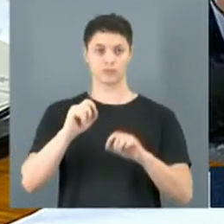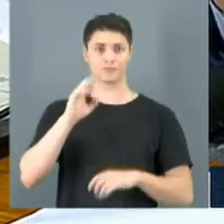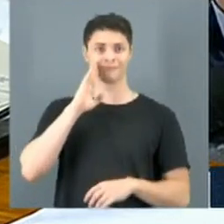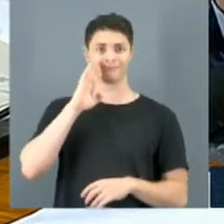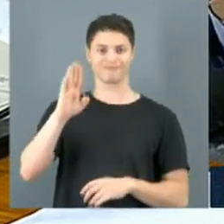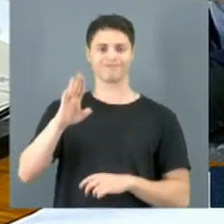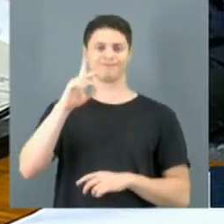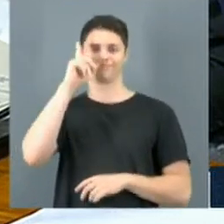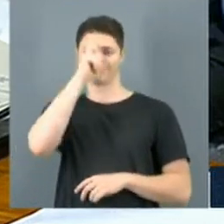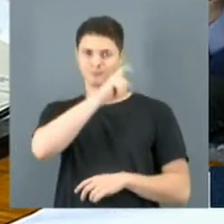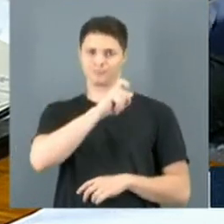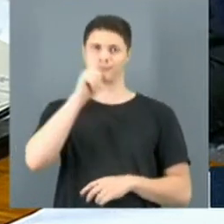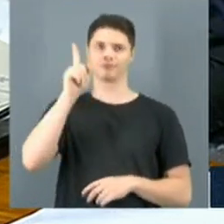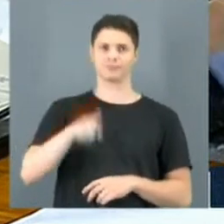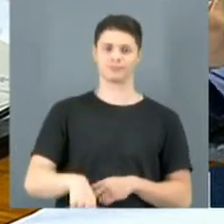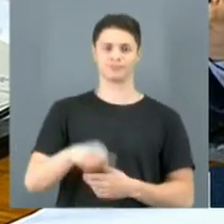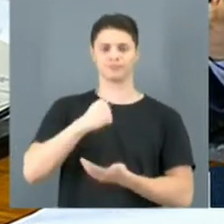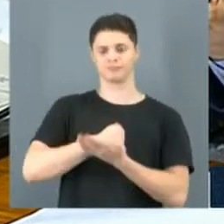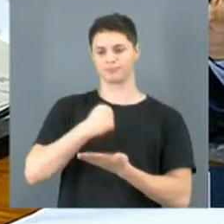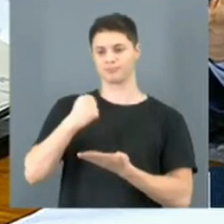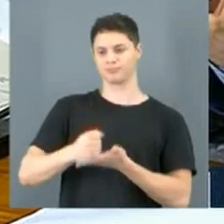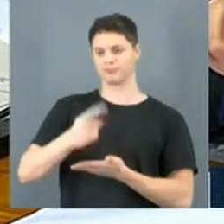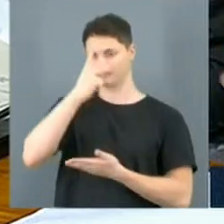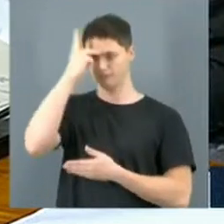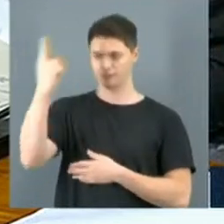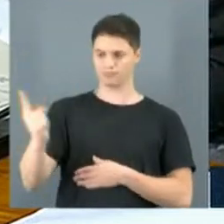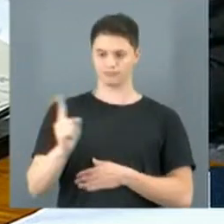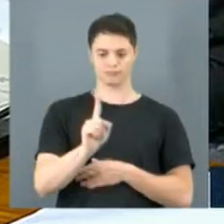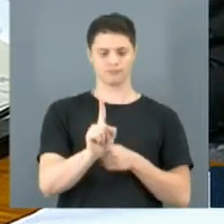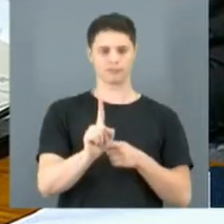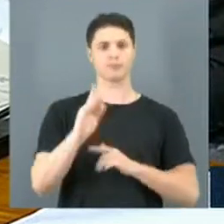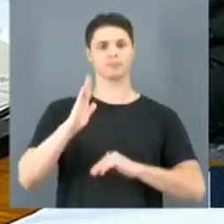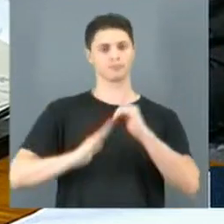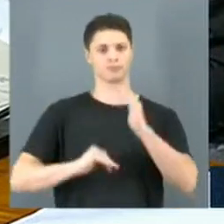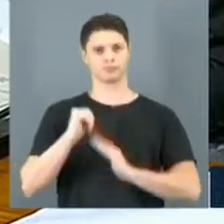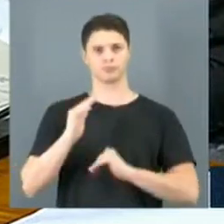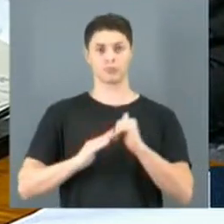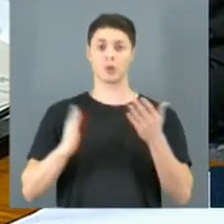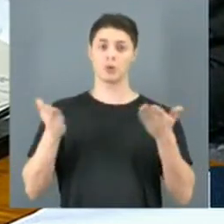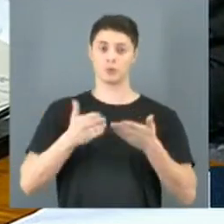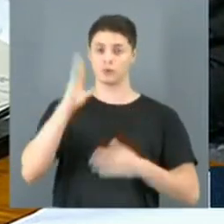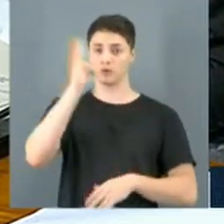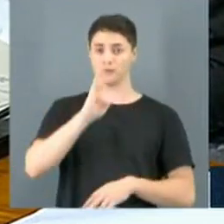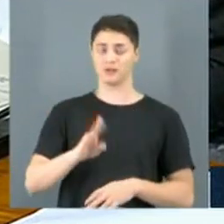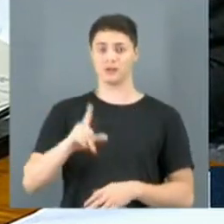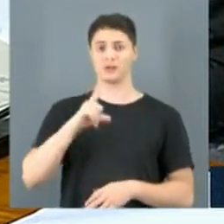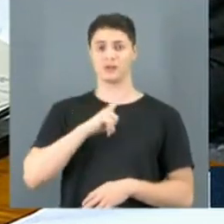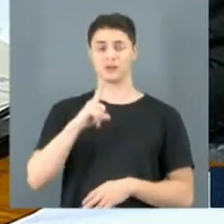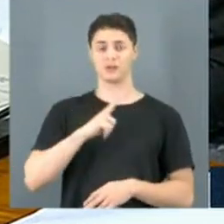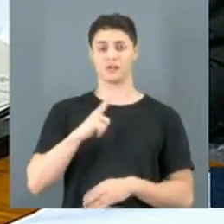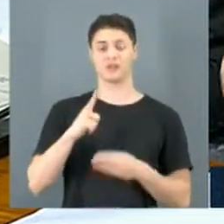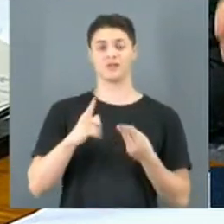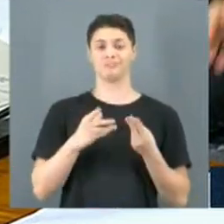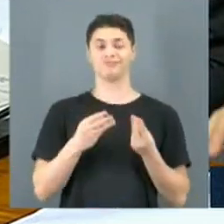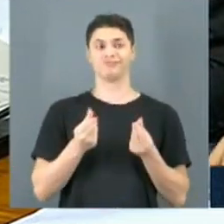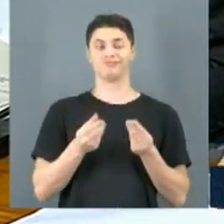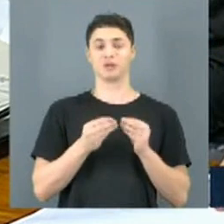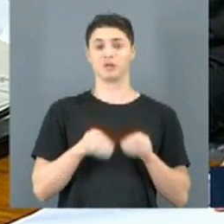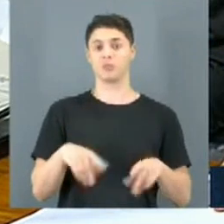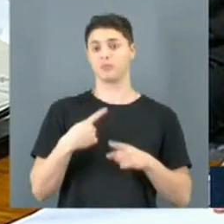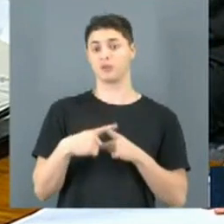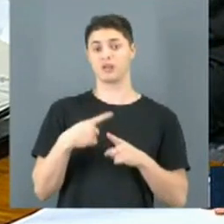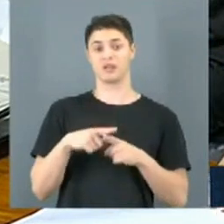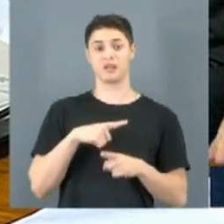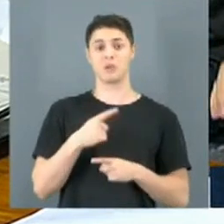principal dificuldade é contratar talento. E hoje o Brasil tem um déficit de engenharia, de software, de 530 mil